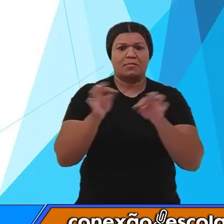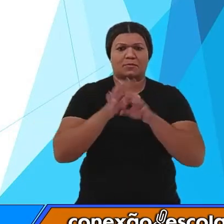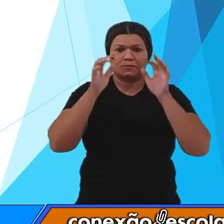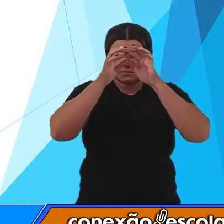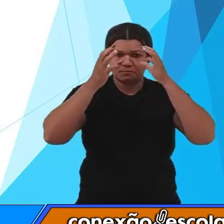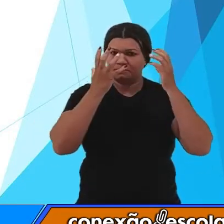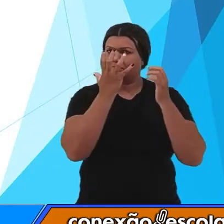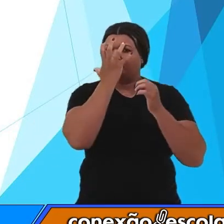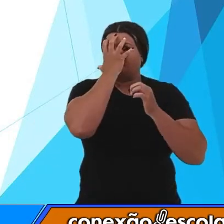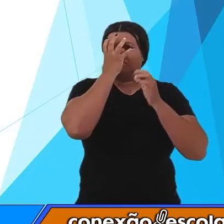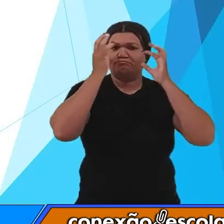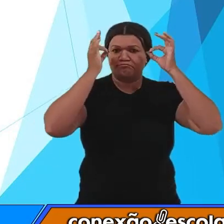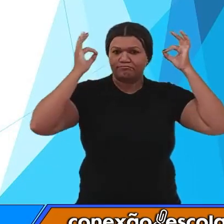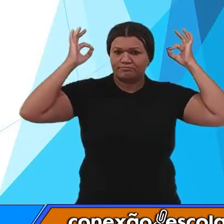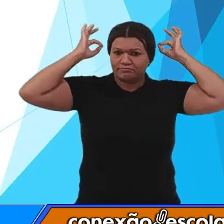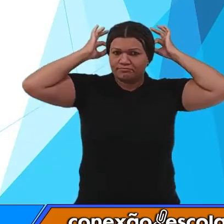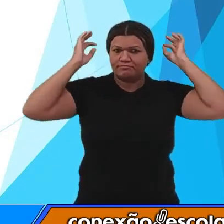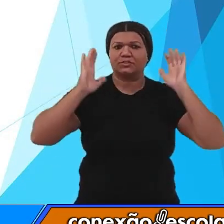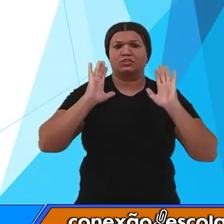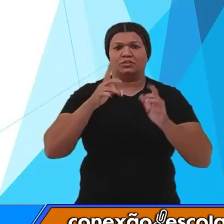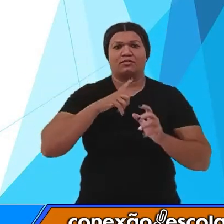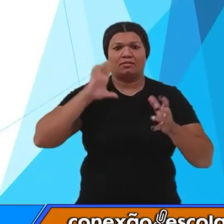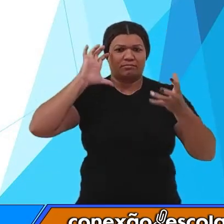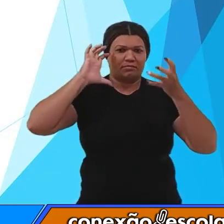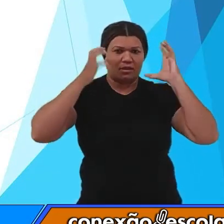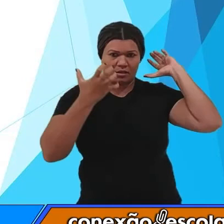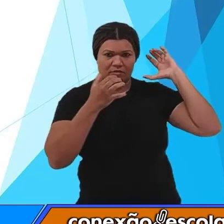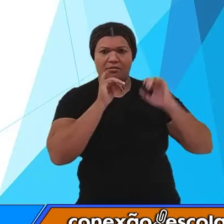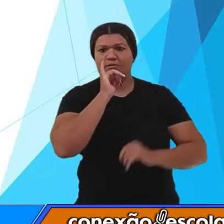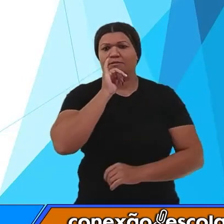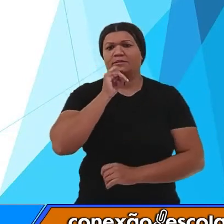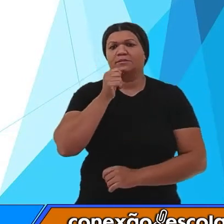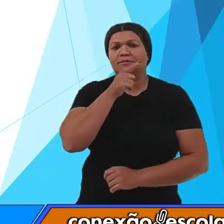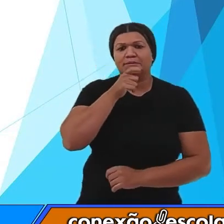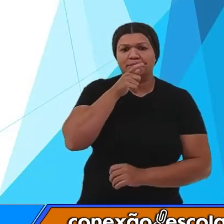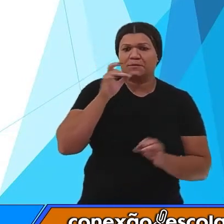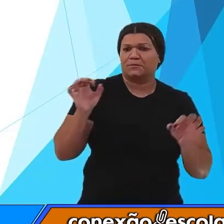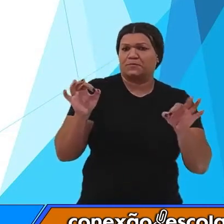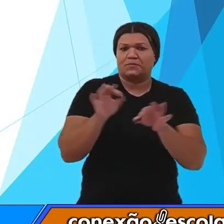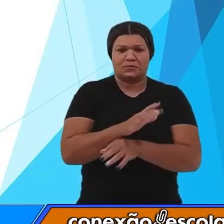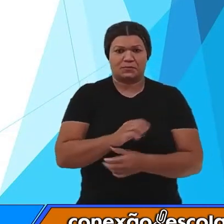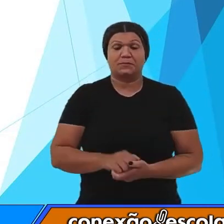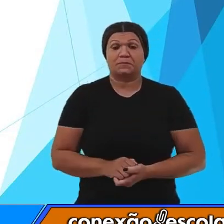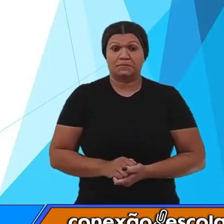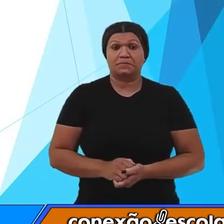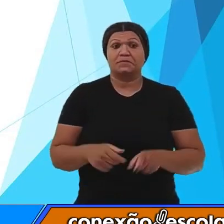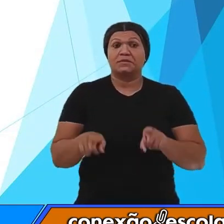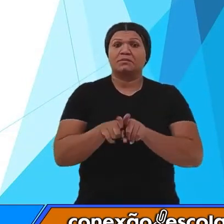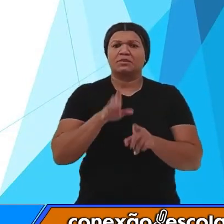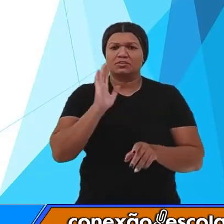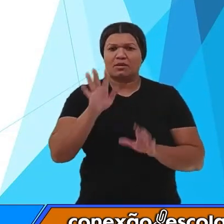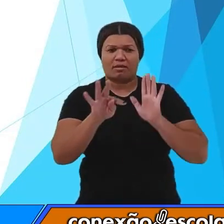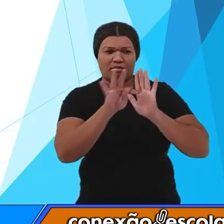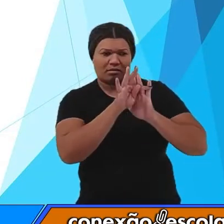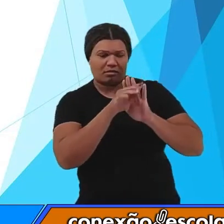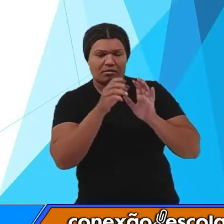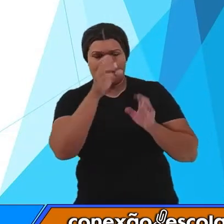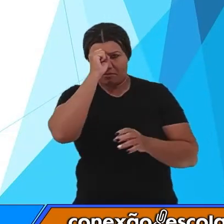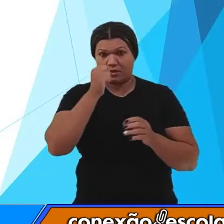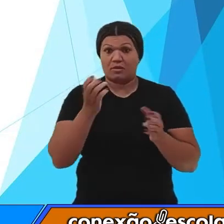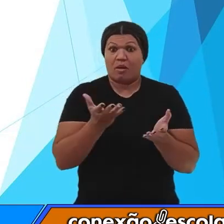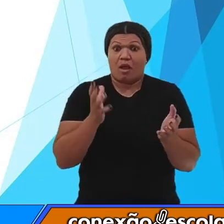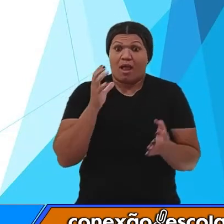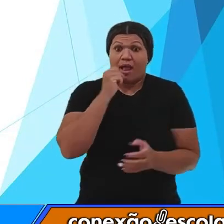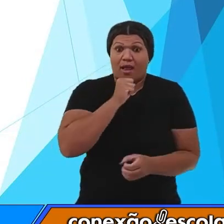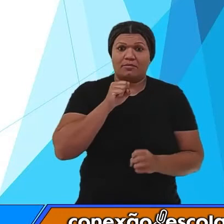Sua máscara de comédia e de tragédia está pronta! Além daquela técnica que a gente acabou de aprender, eu vou ensinar rapidinho